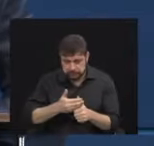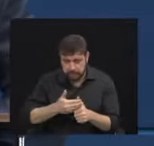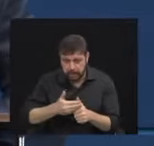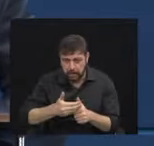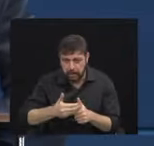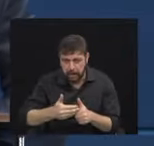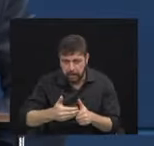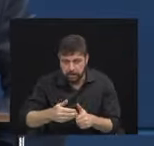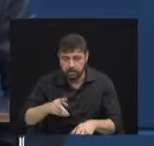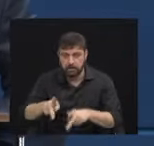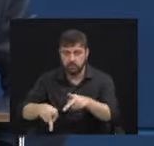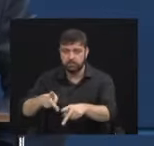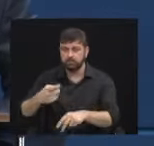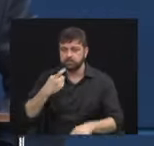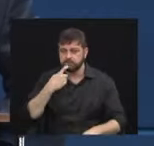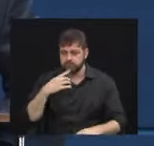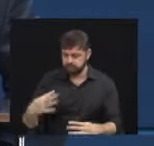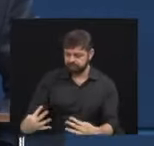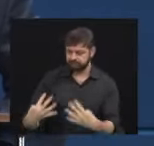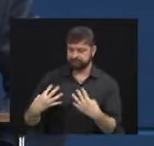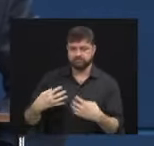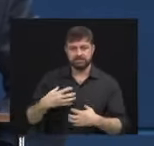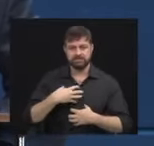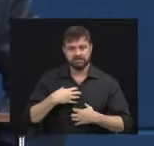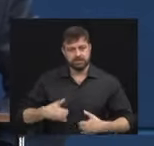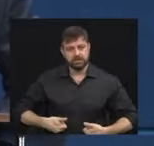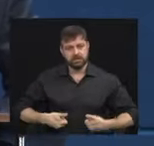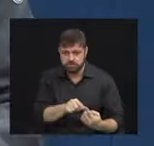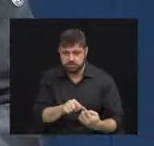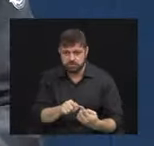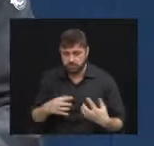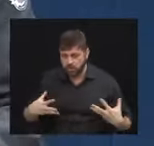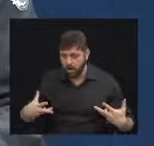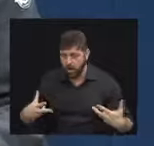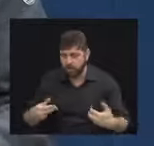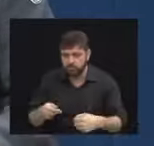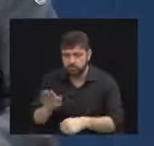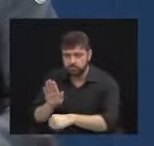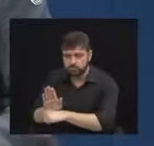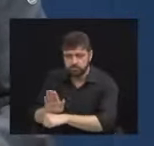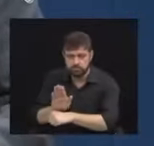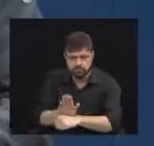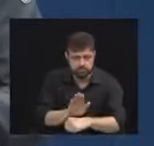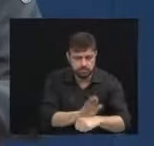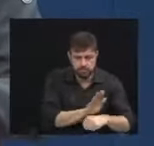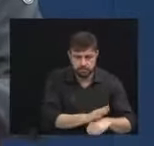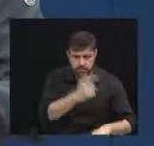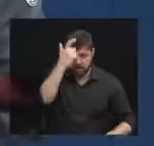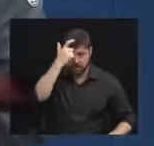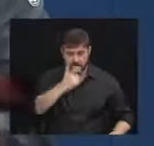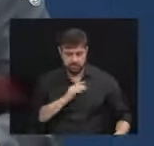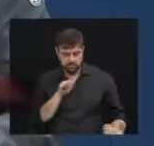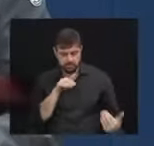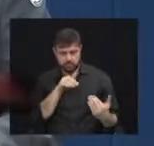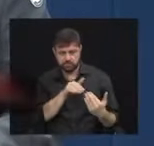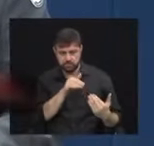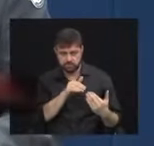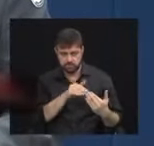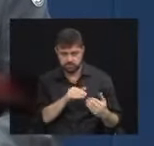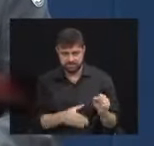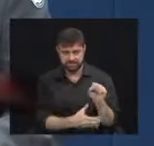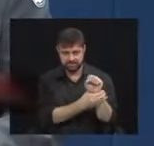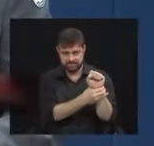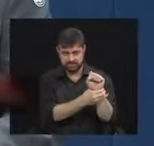de Campinas se orgulhe do trabalho. Meu trabalho será em prol da segurança, em prol